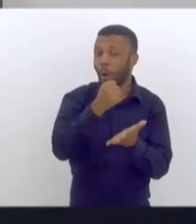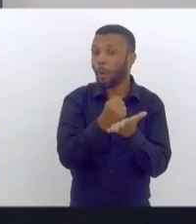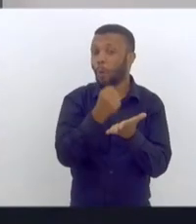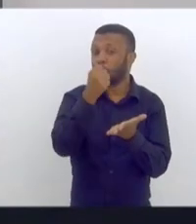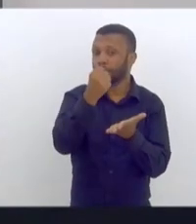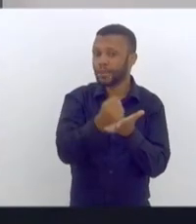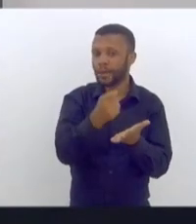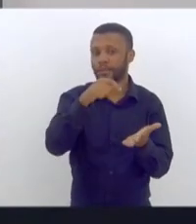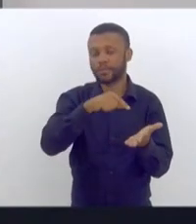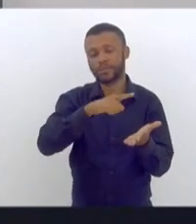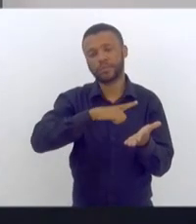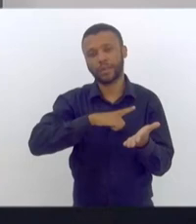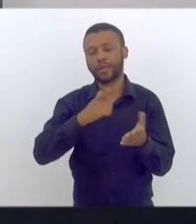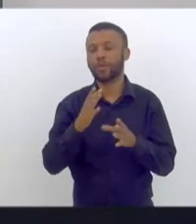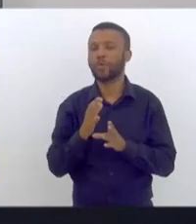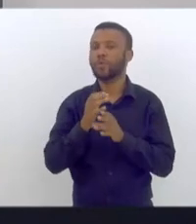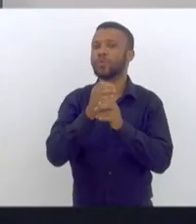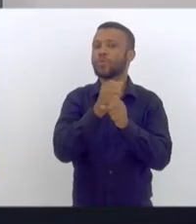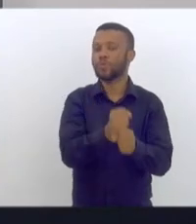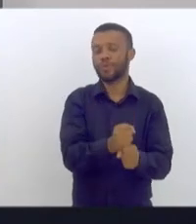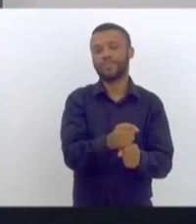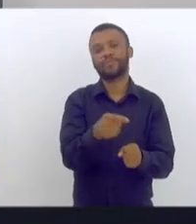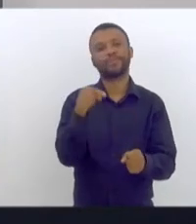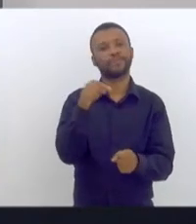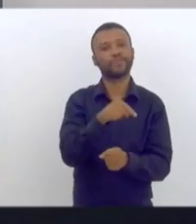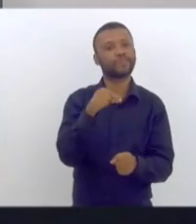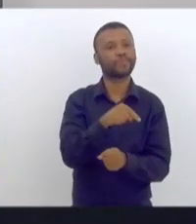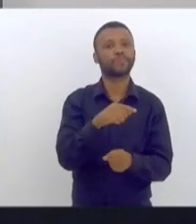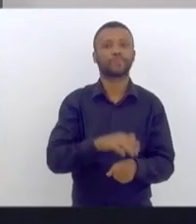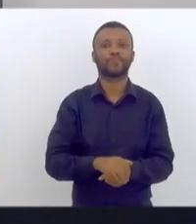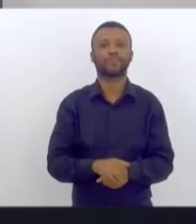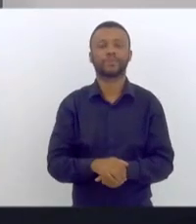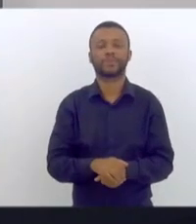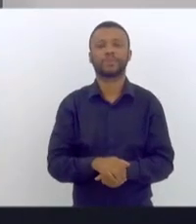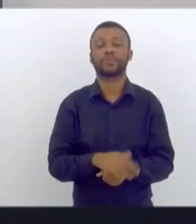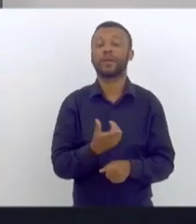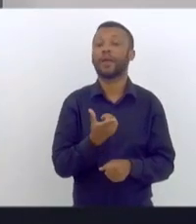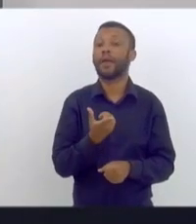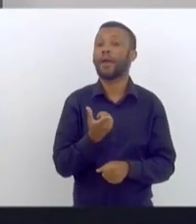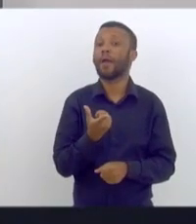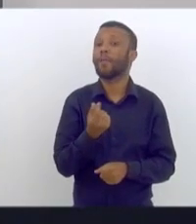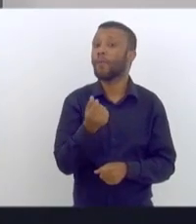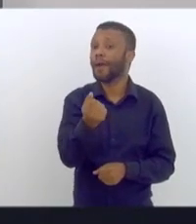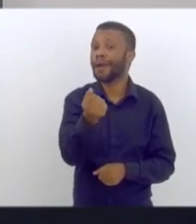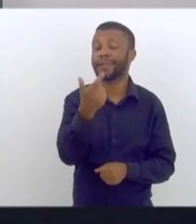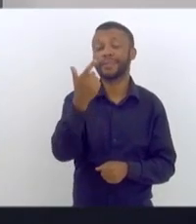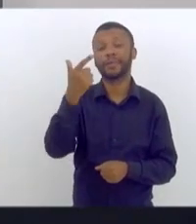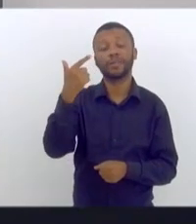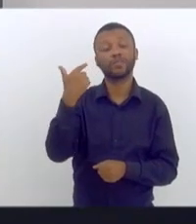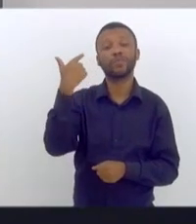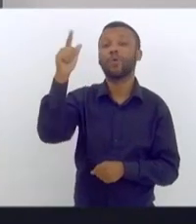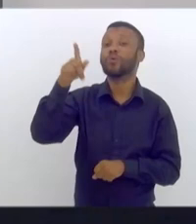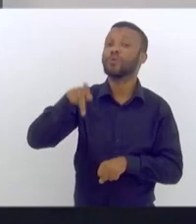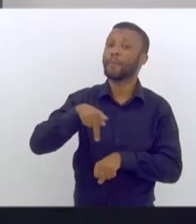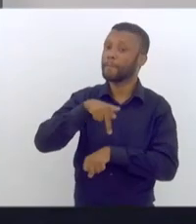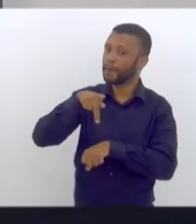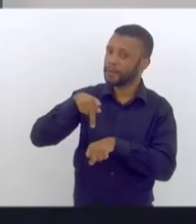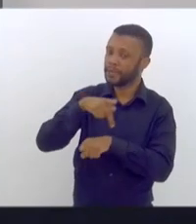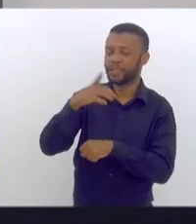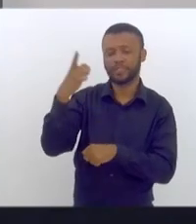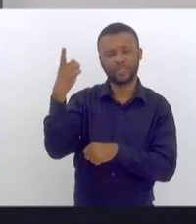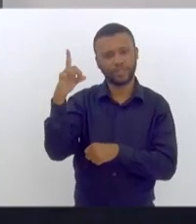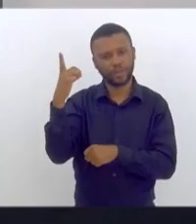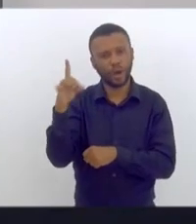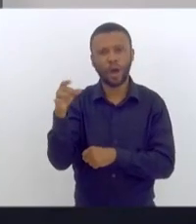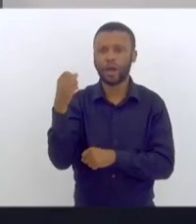que tem componentes de moeda estrangeira então a minha questão